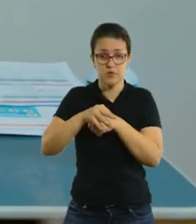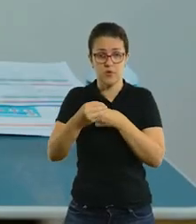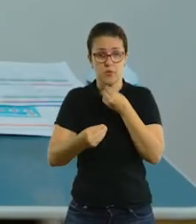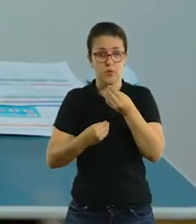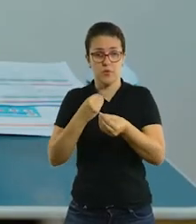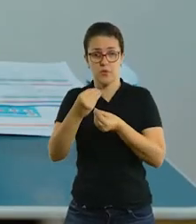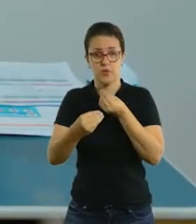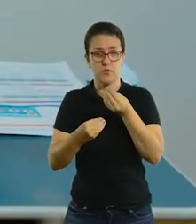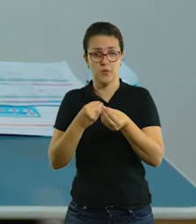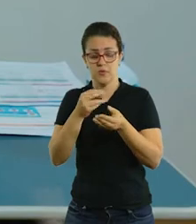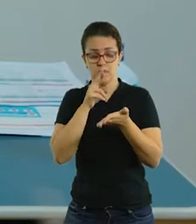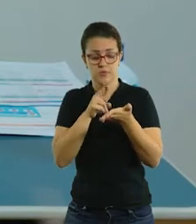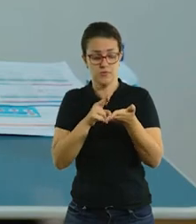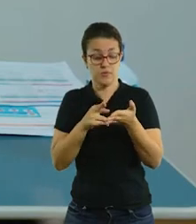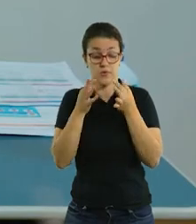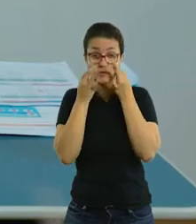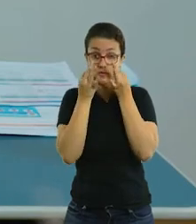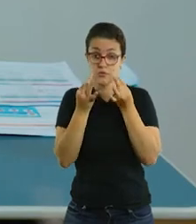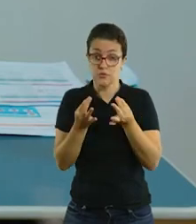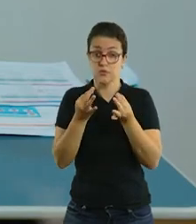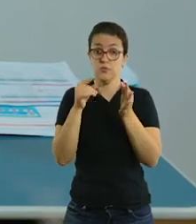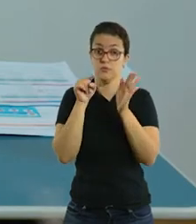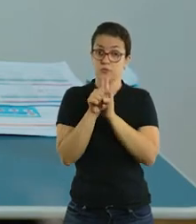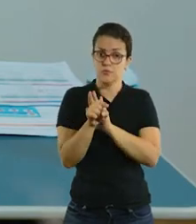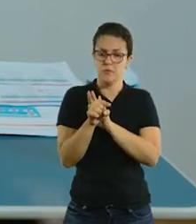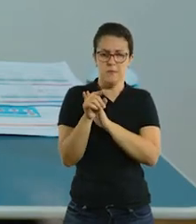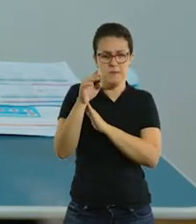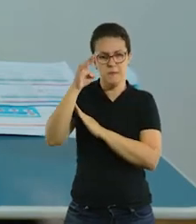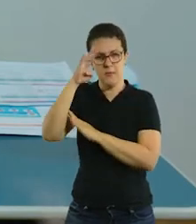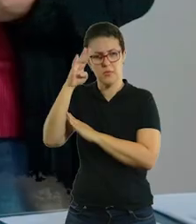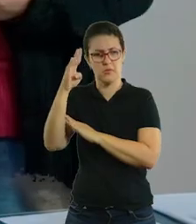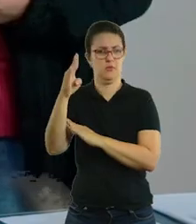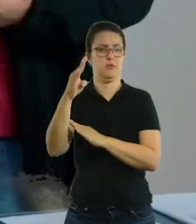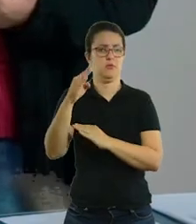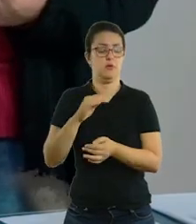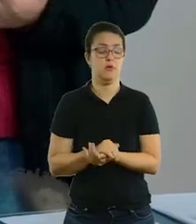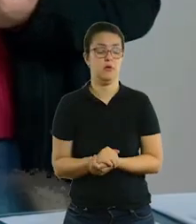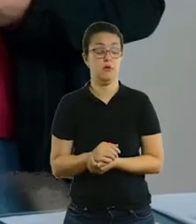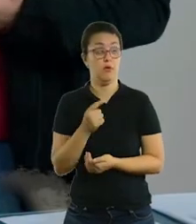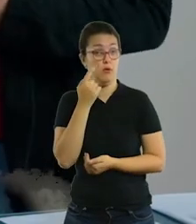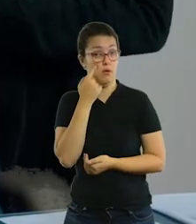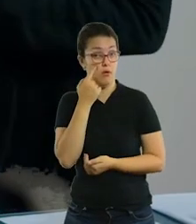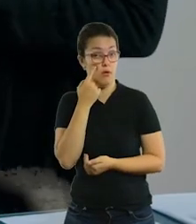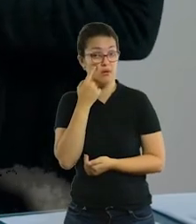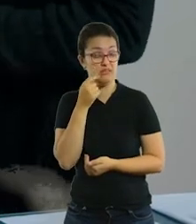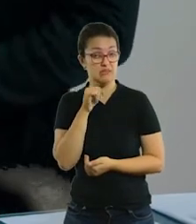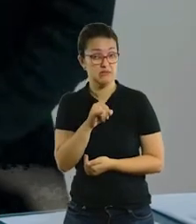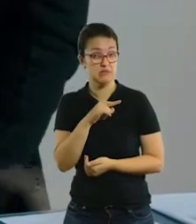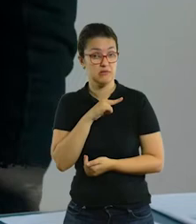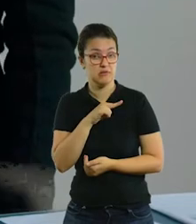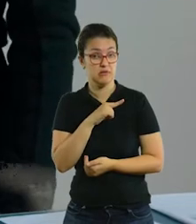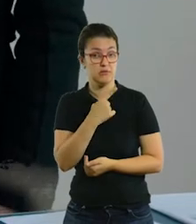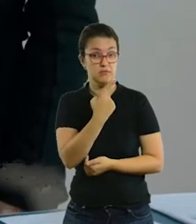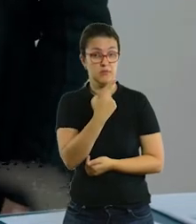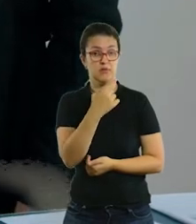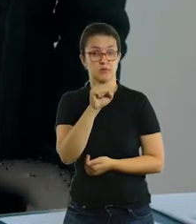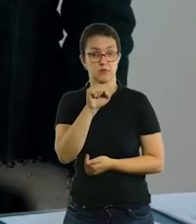ele traz dicas de como resolver e eu tenho que sempre prestar atenção em qual é a pergunta principal desse problema. Então, se eu